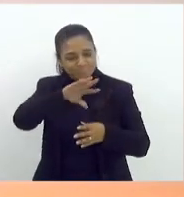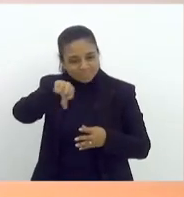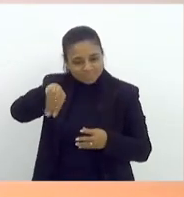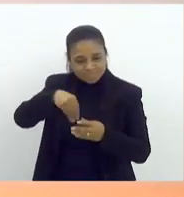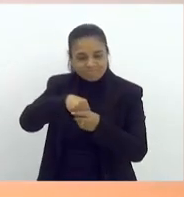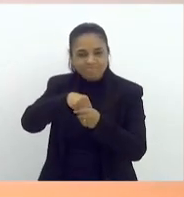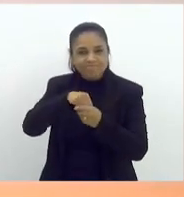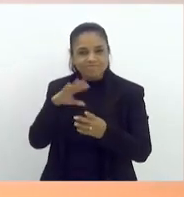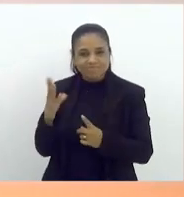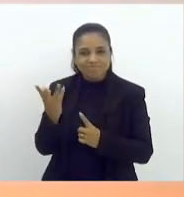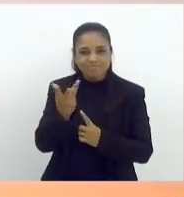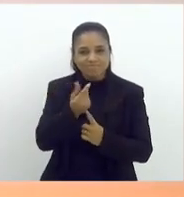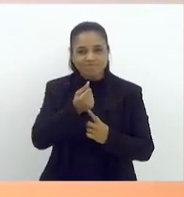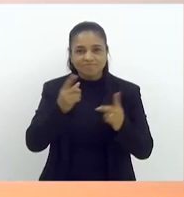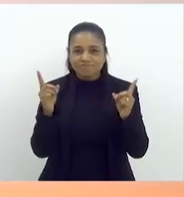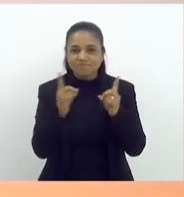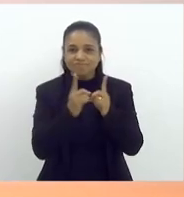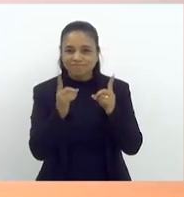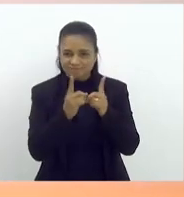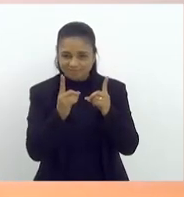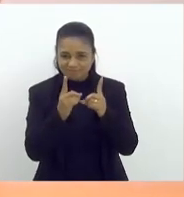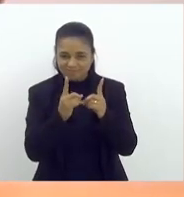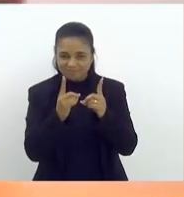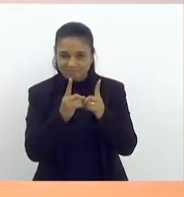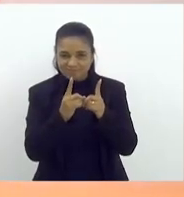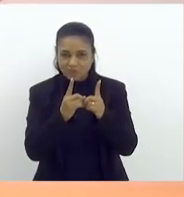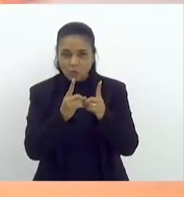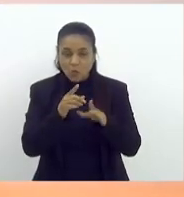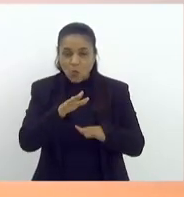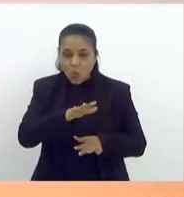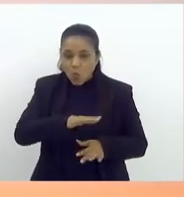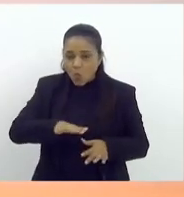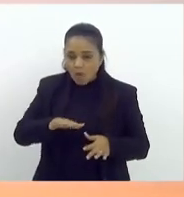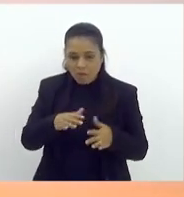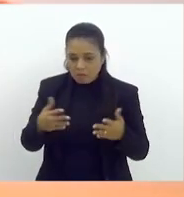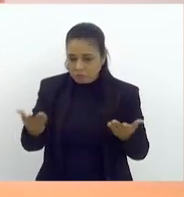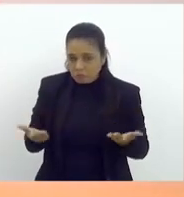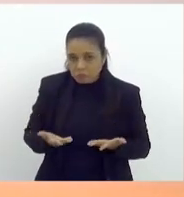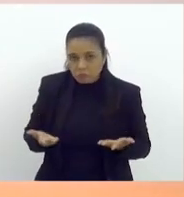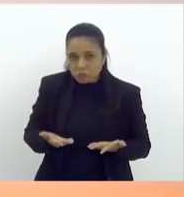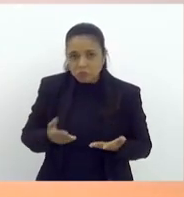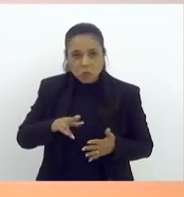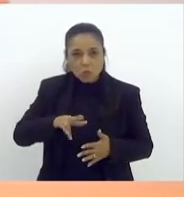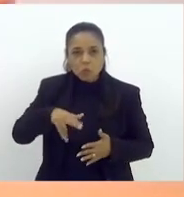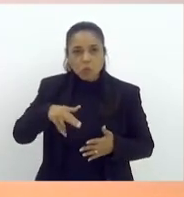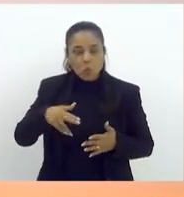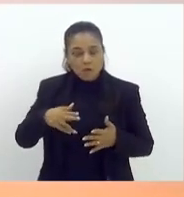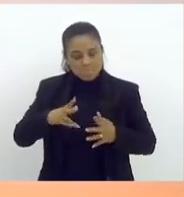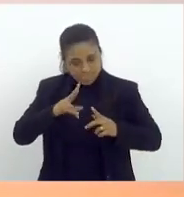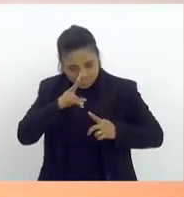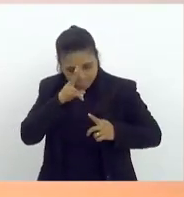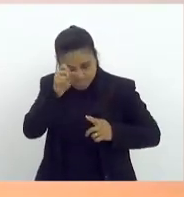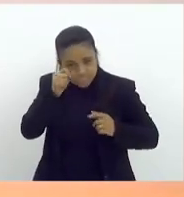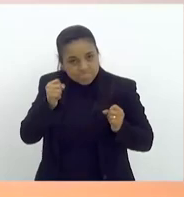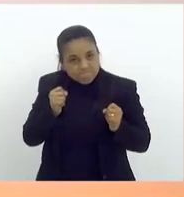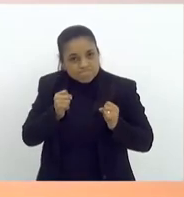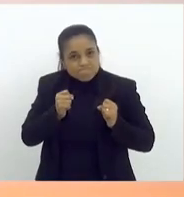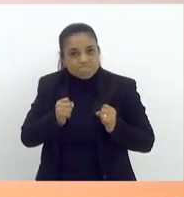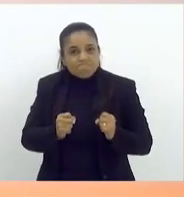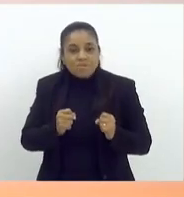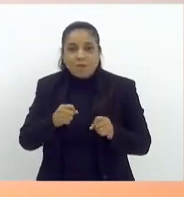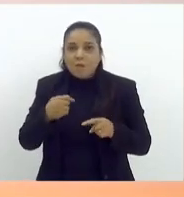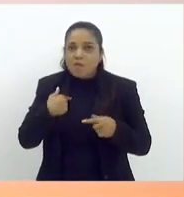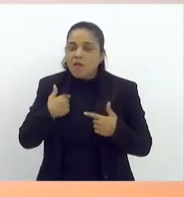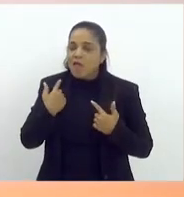minha arte de forma realmente didática eu nunca tive num ambiente como esse então potente e isso para mim é muito doido